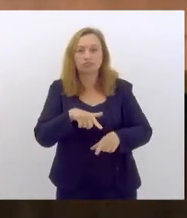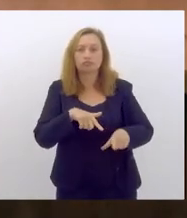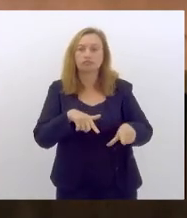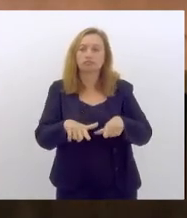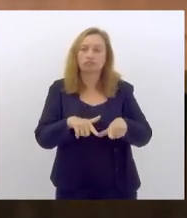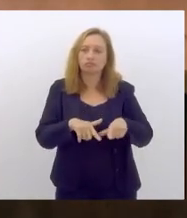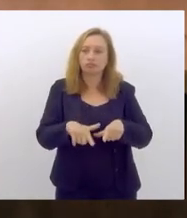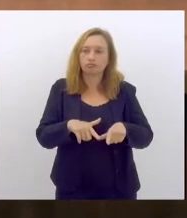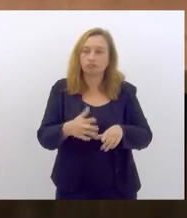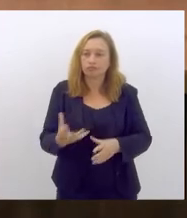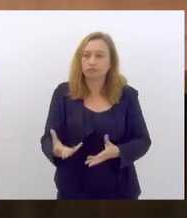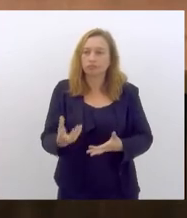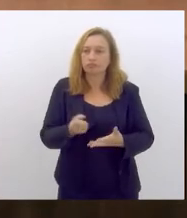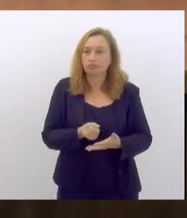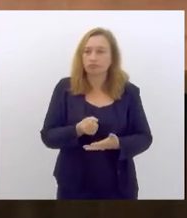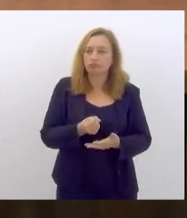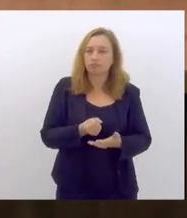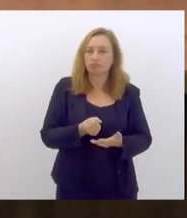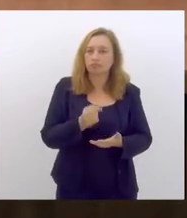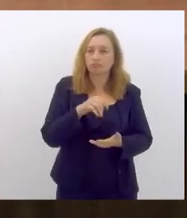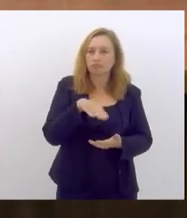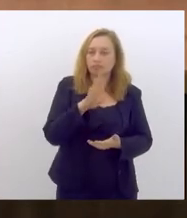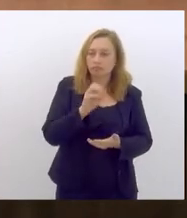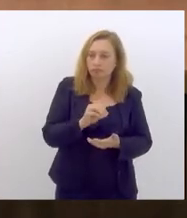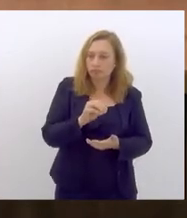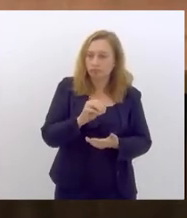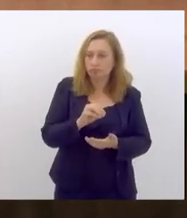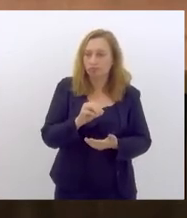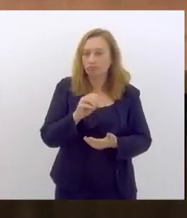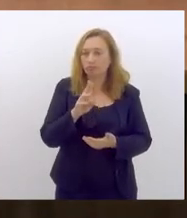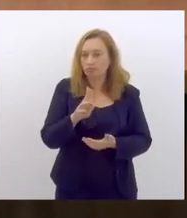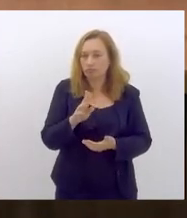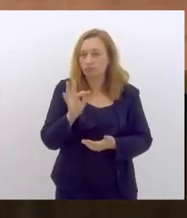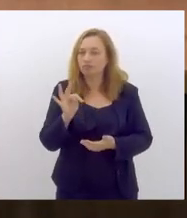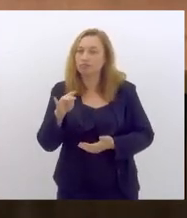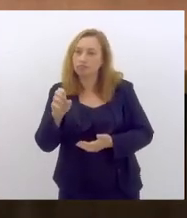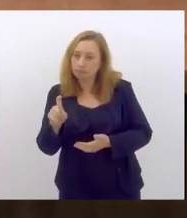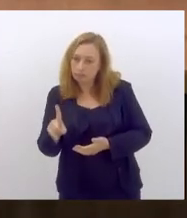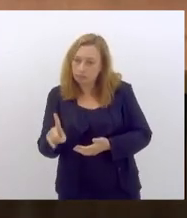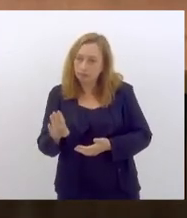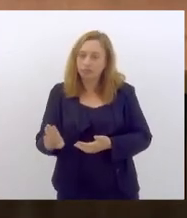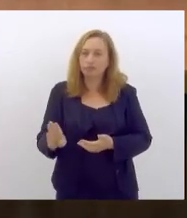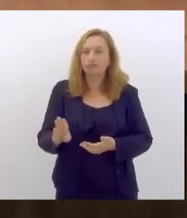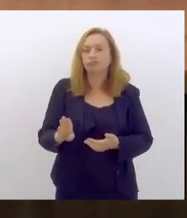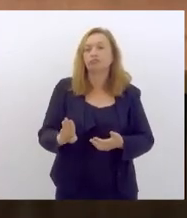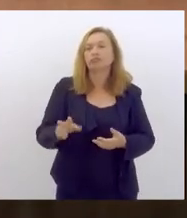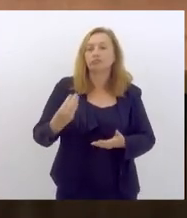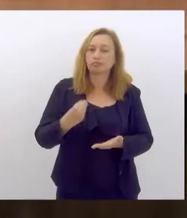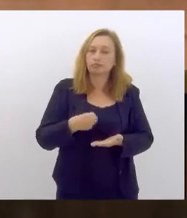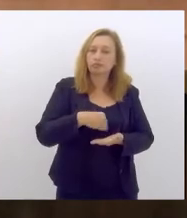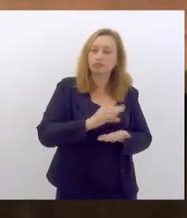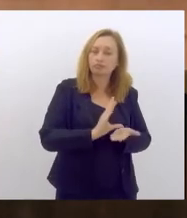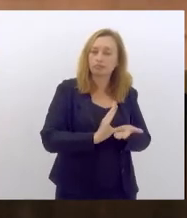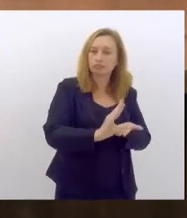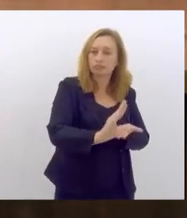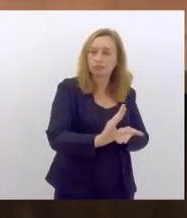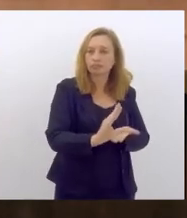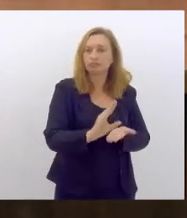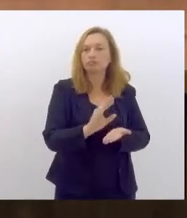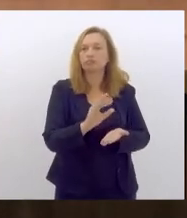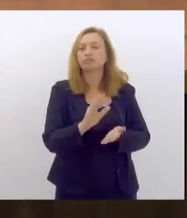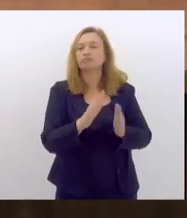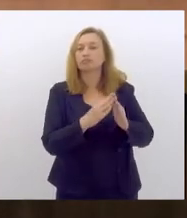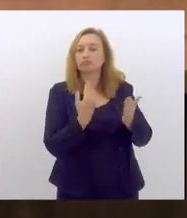para receberem um abono Fundeb. A gente vem trabalhando muito para que o Fundeb seja discriminado para a FAETEC, para garantir maior estabilidade